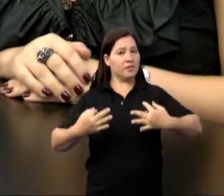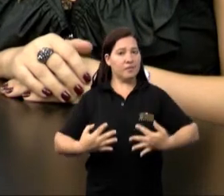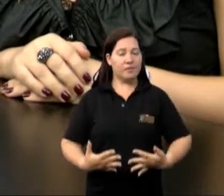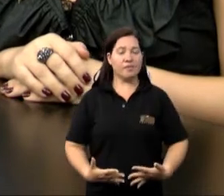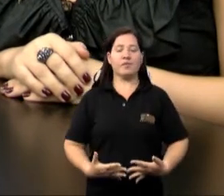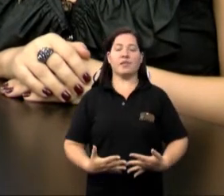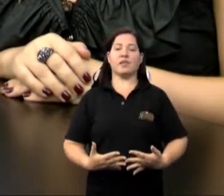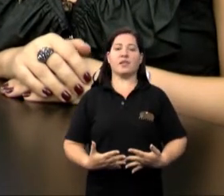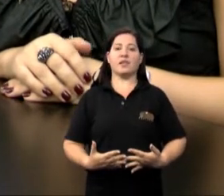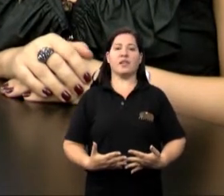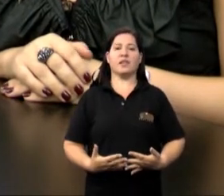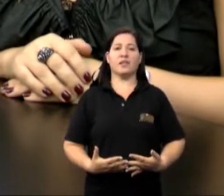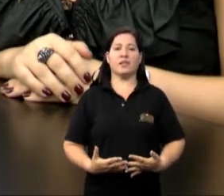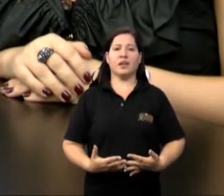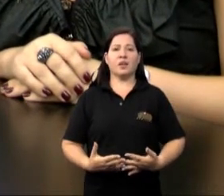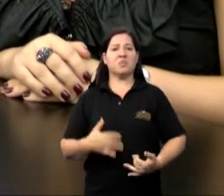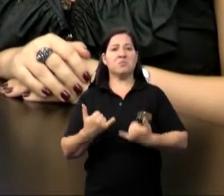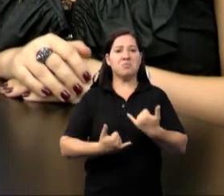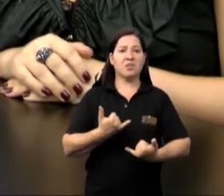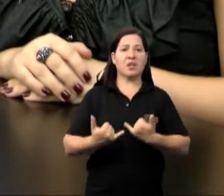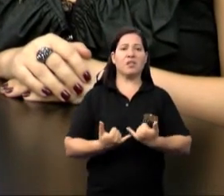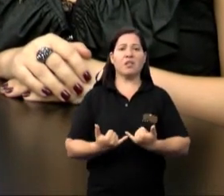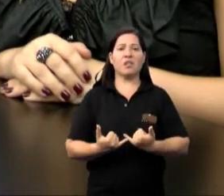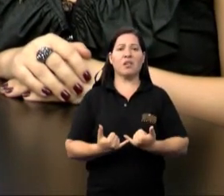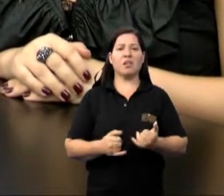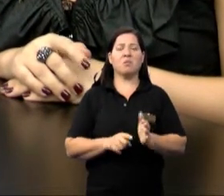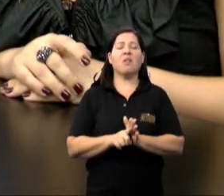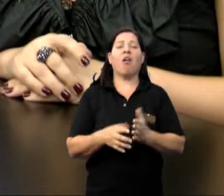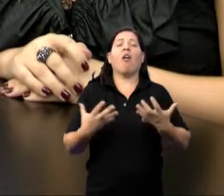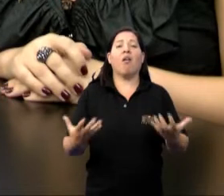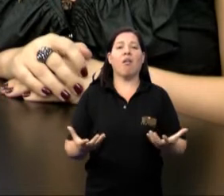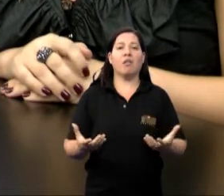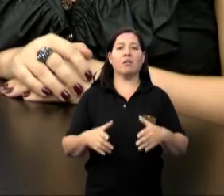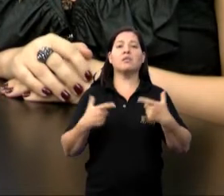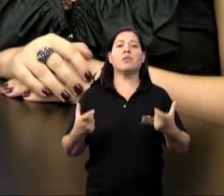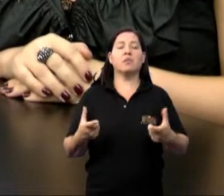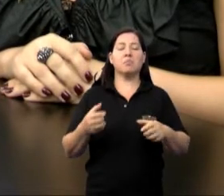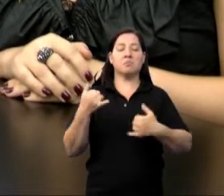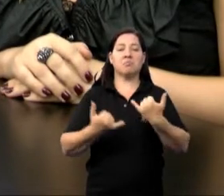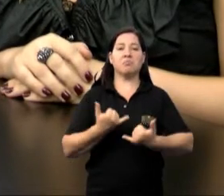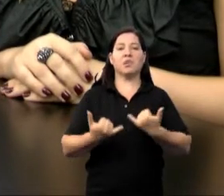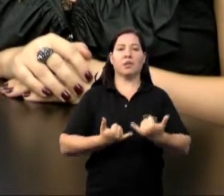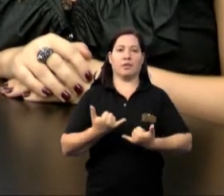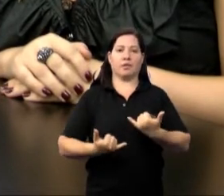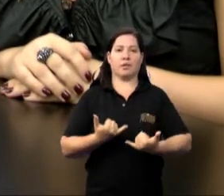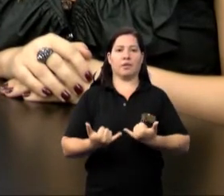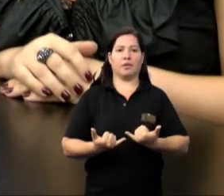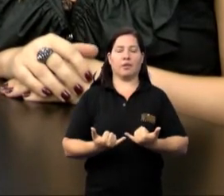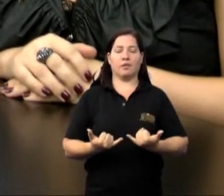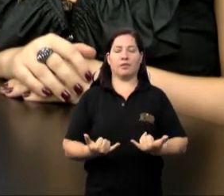chama-se Cadê o Brincar? E eu começo perguntando para a professora, já que